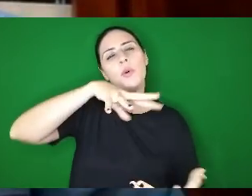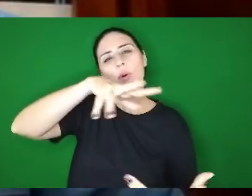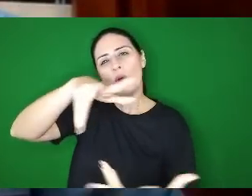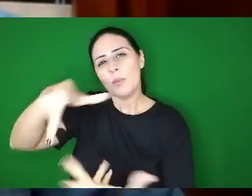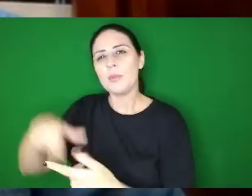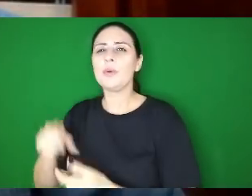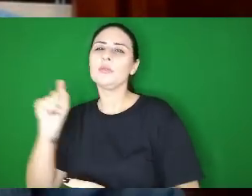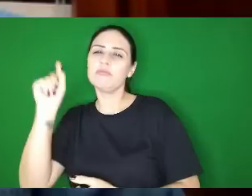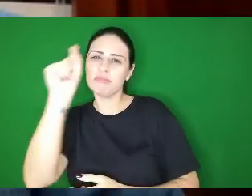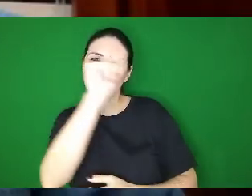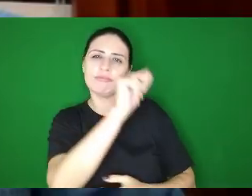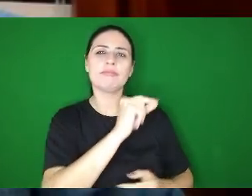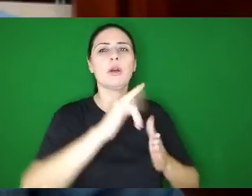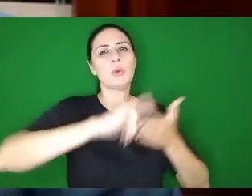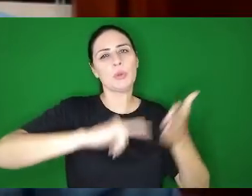pelo documento da Unesco,